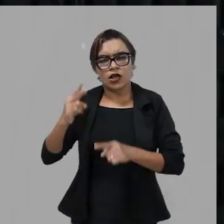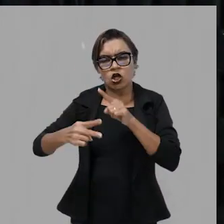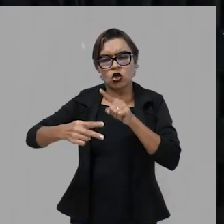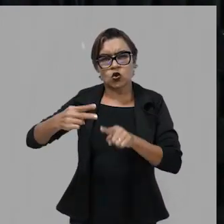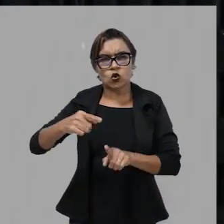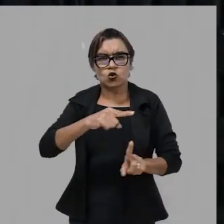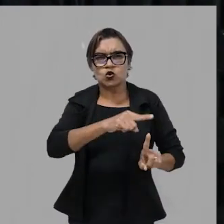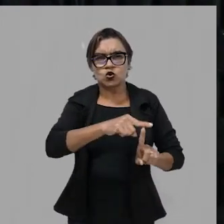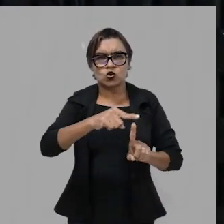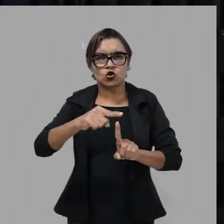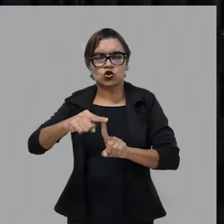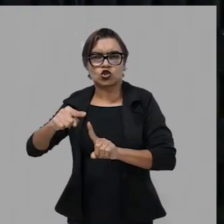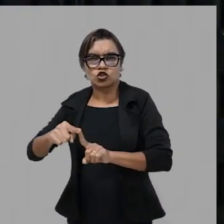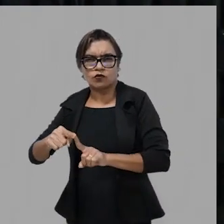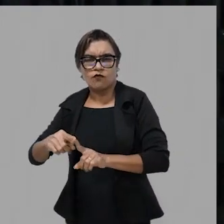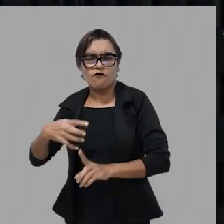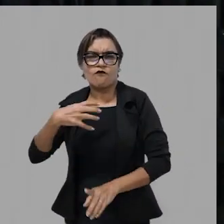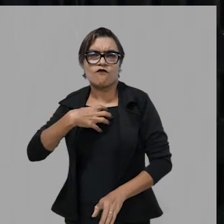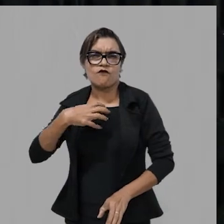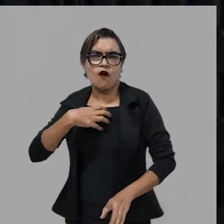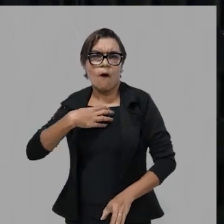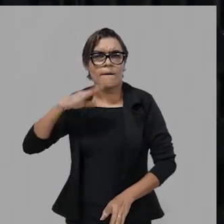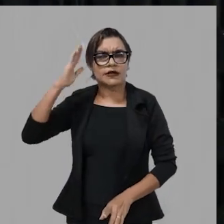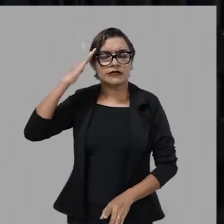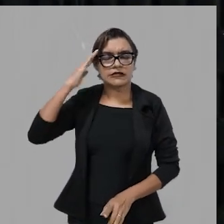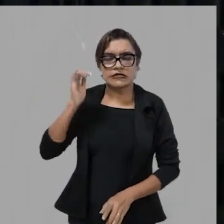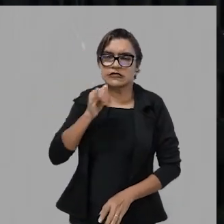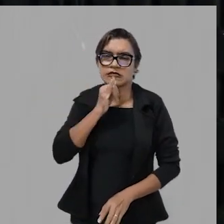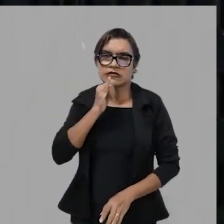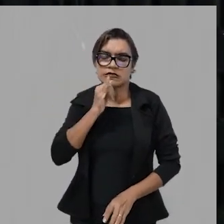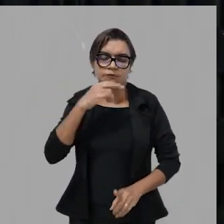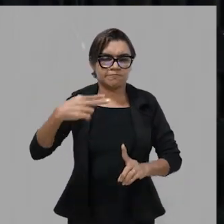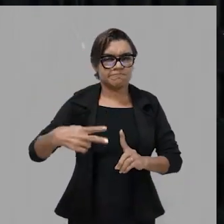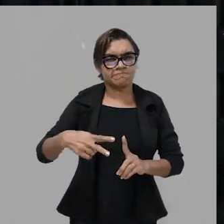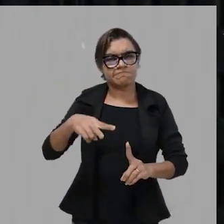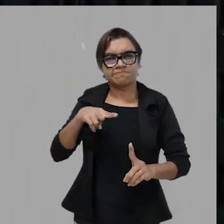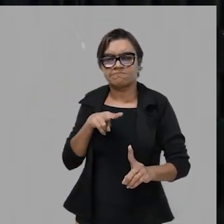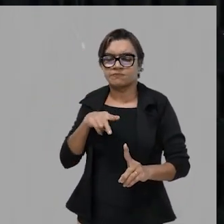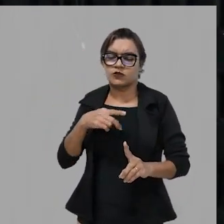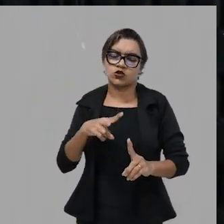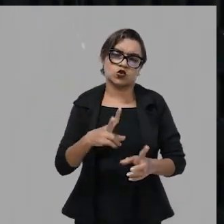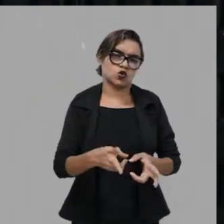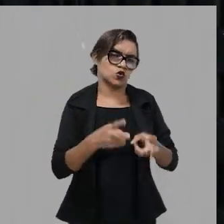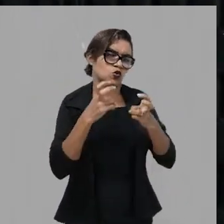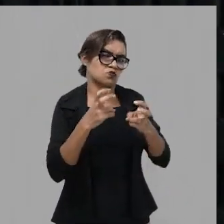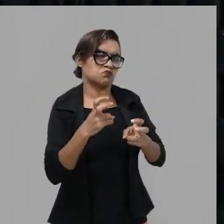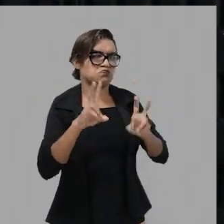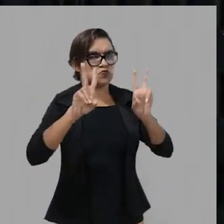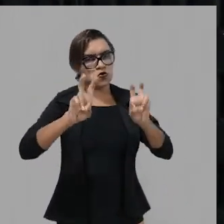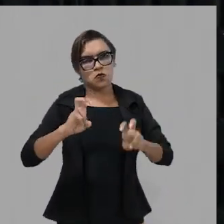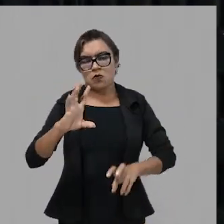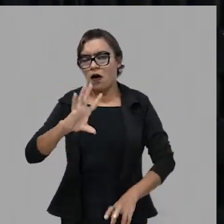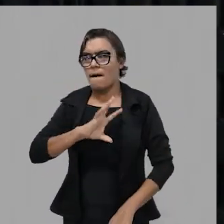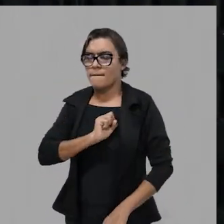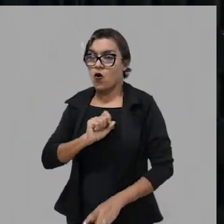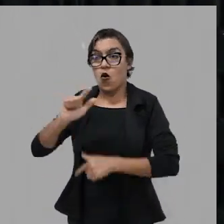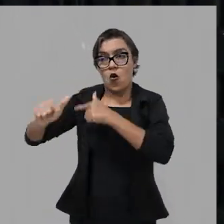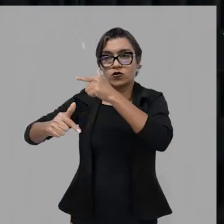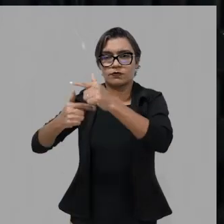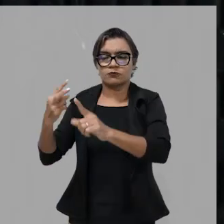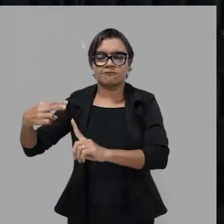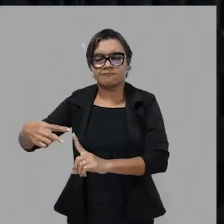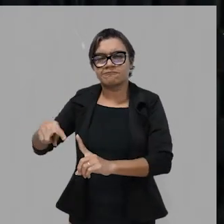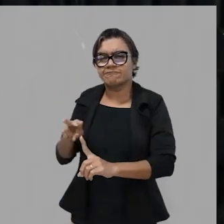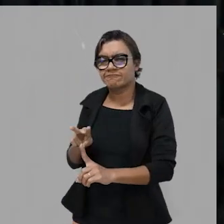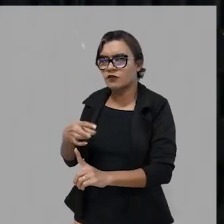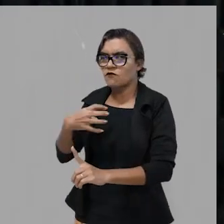ser diversas, né? Eu vou ter uma concepção sobre amor, você já vai ter outra terceira pessoa vai pensar de uma outra forma. Então,